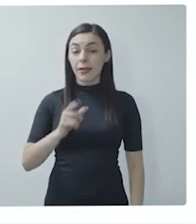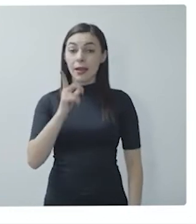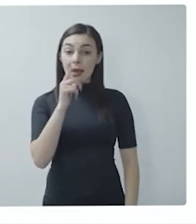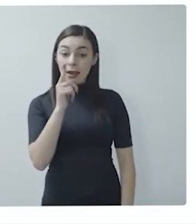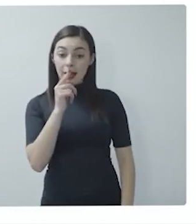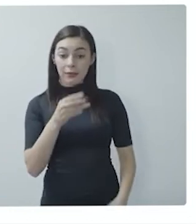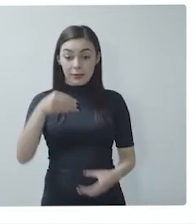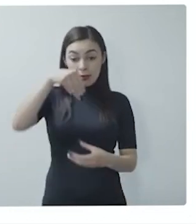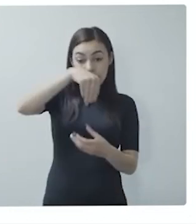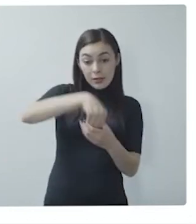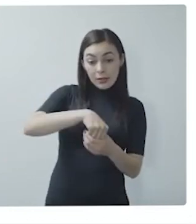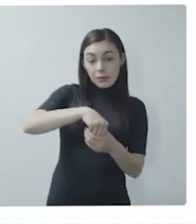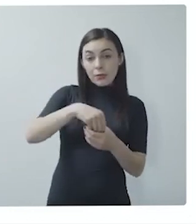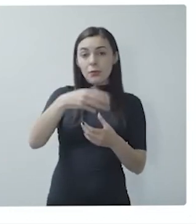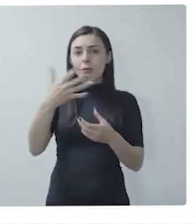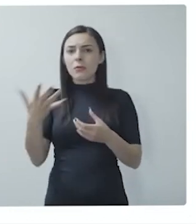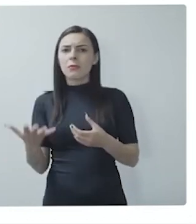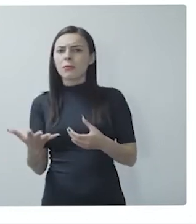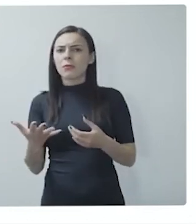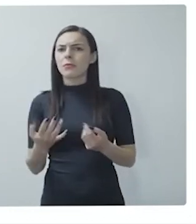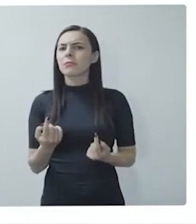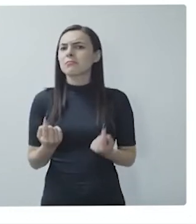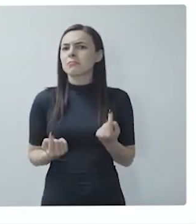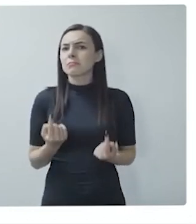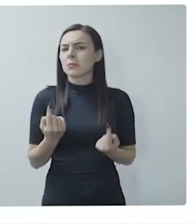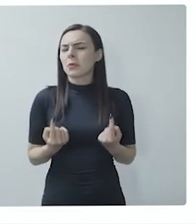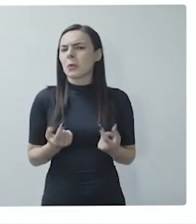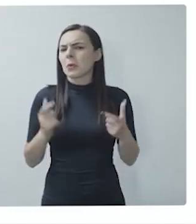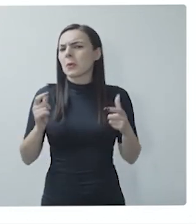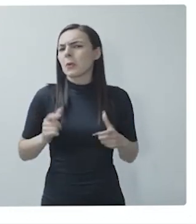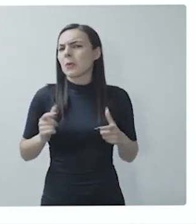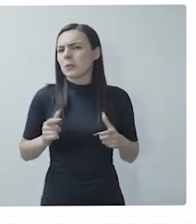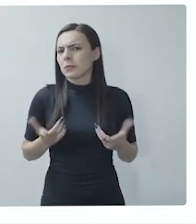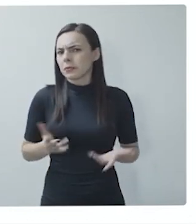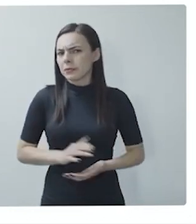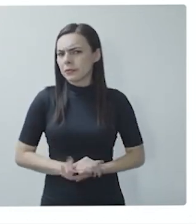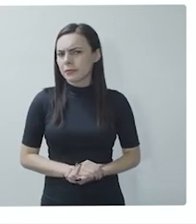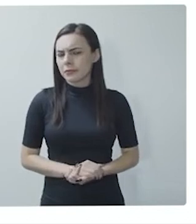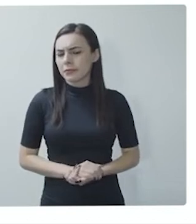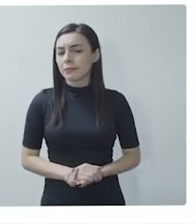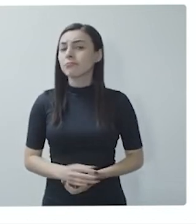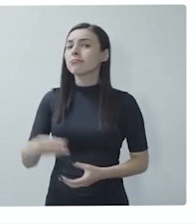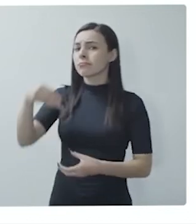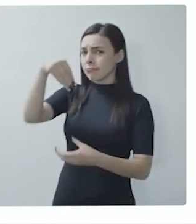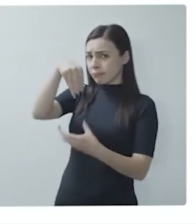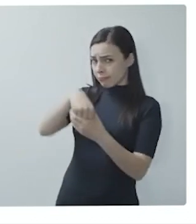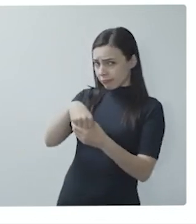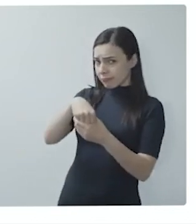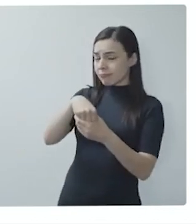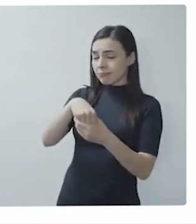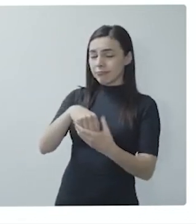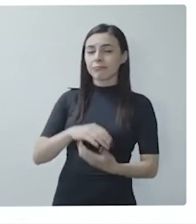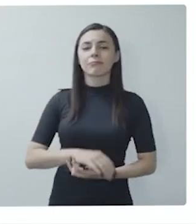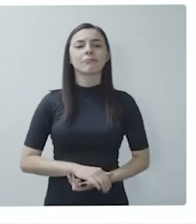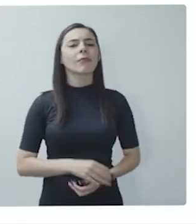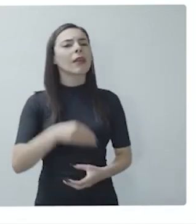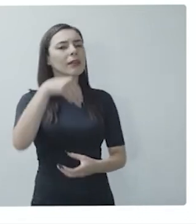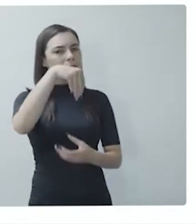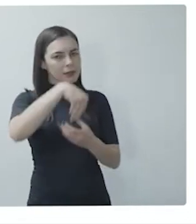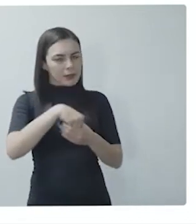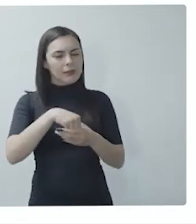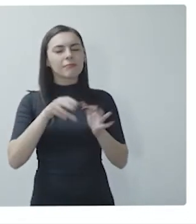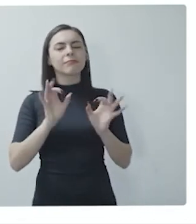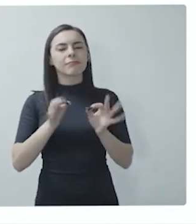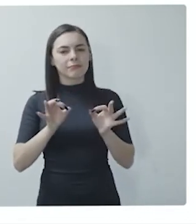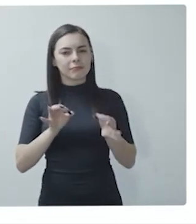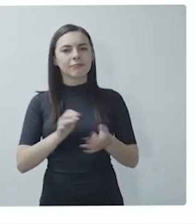fora ou dentro da piscina. Onde ele está, pessoal? Dentro. Dentro,